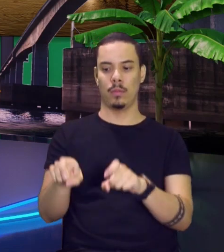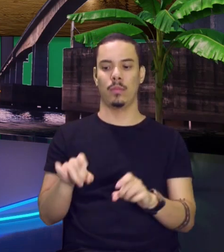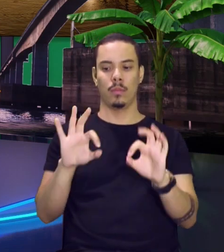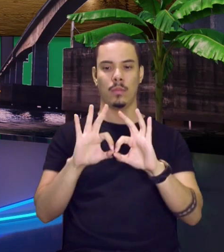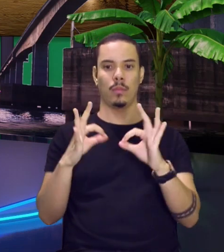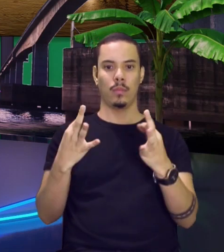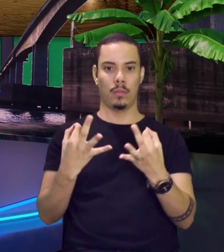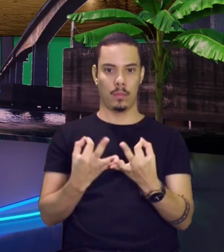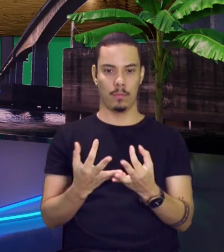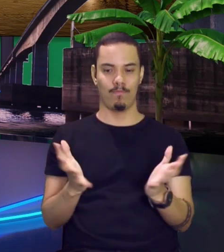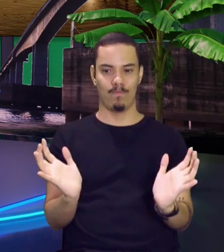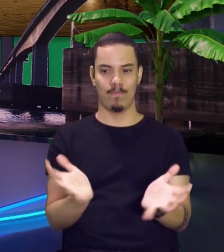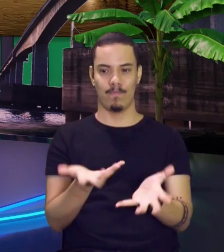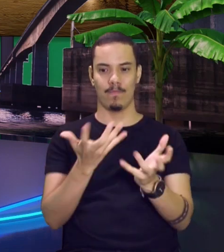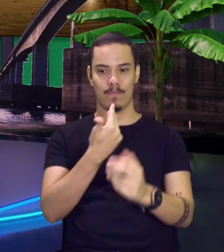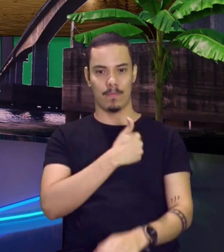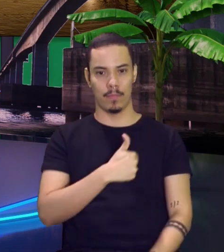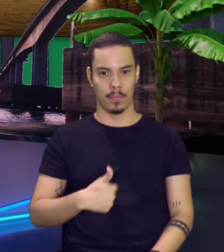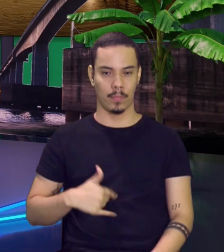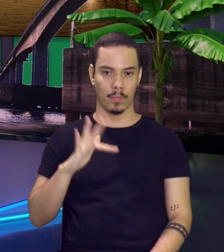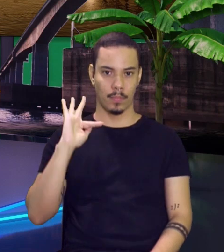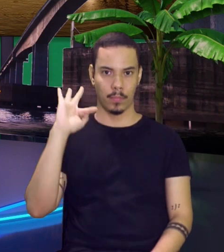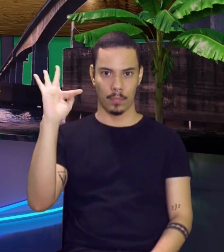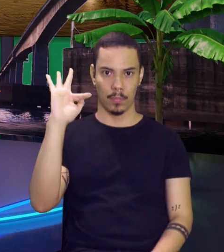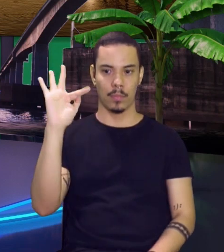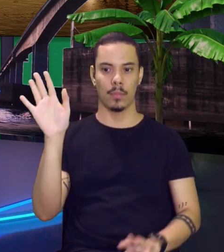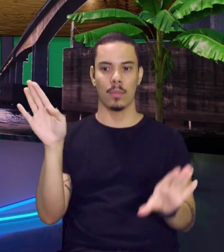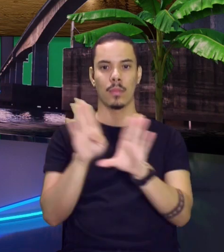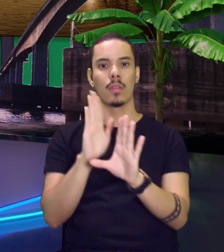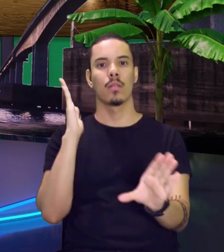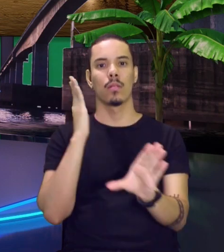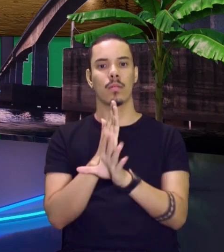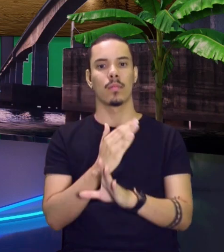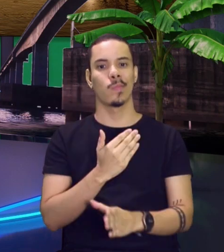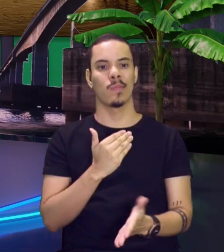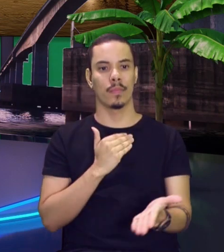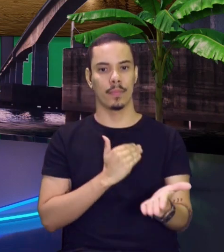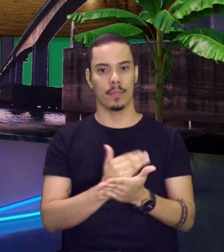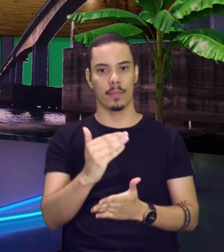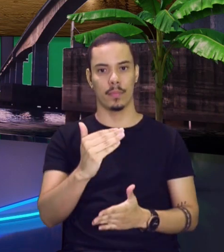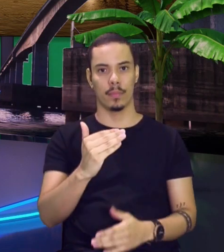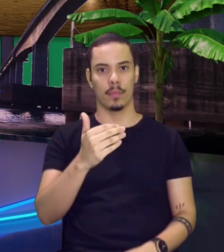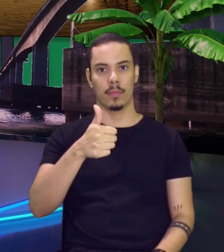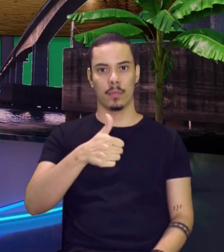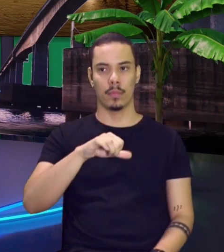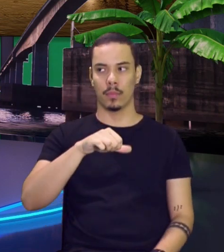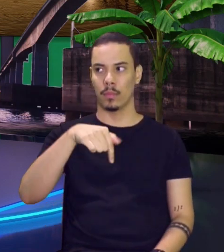familiar, incentivada pelo governo federal a partir dos anos 70,